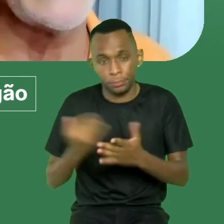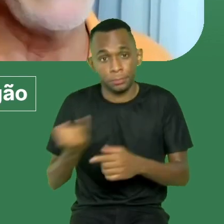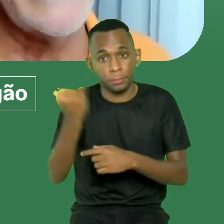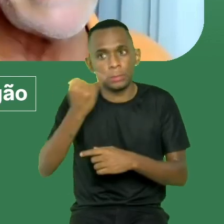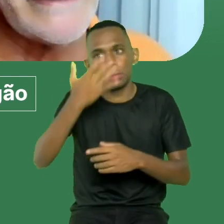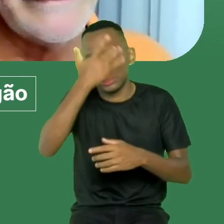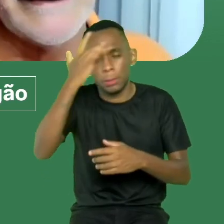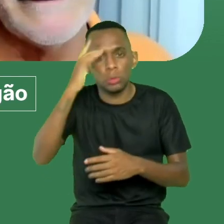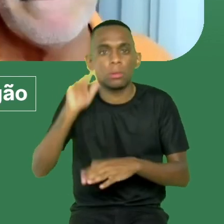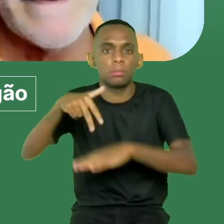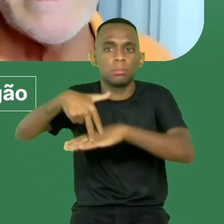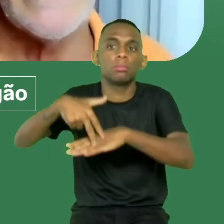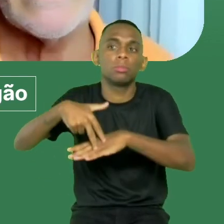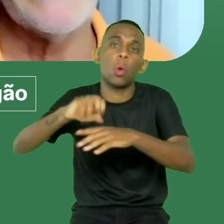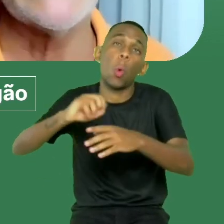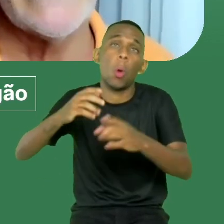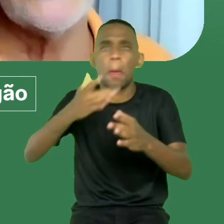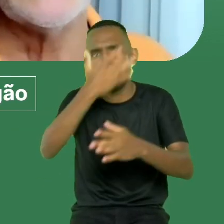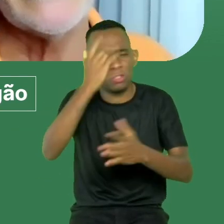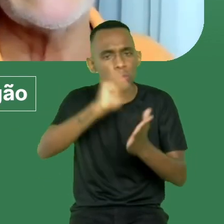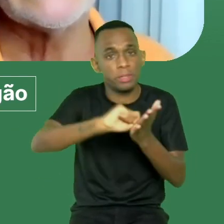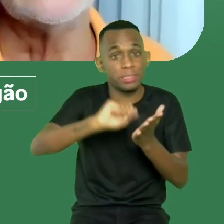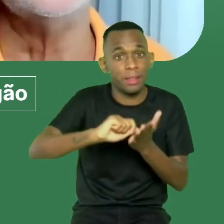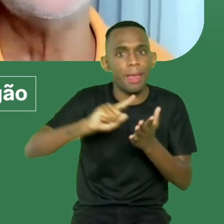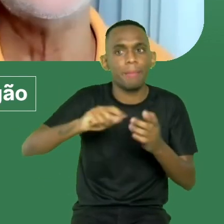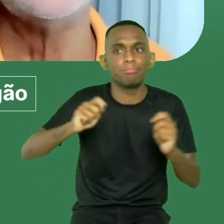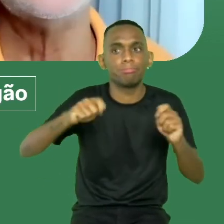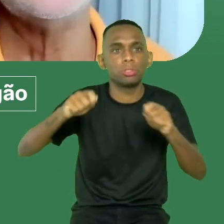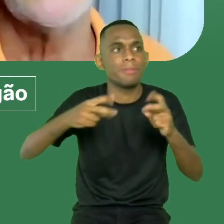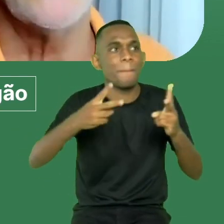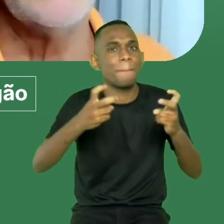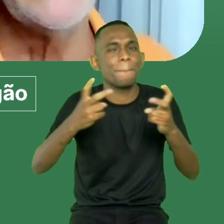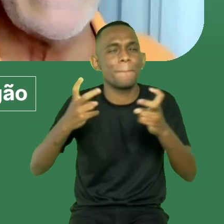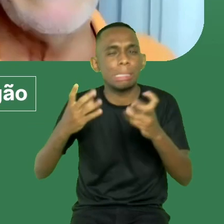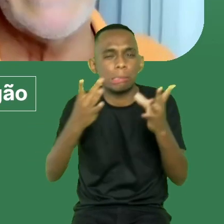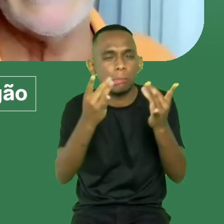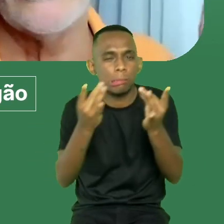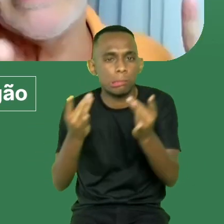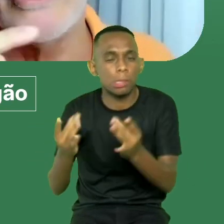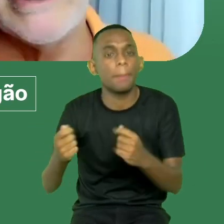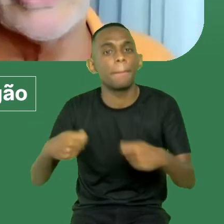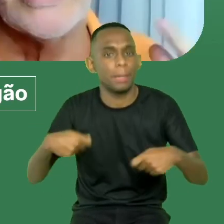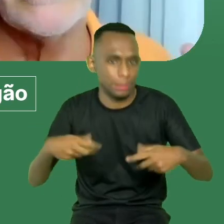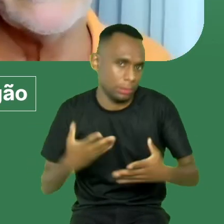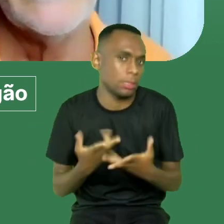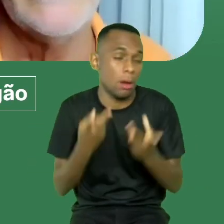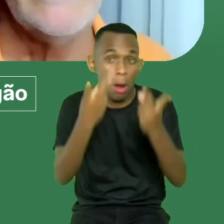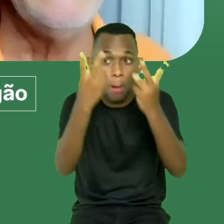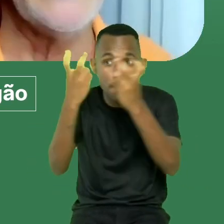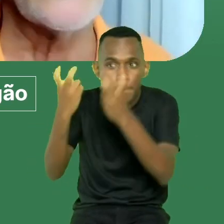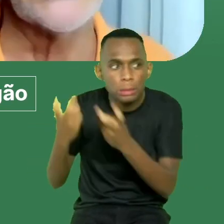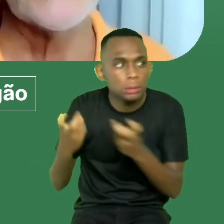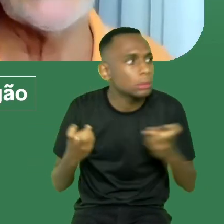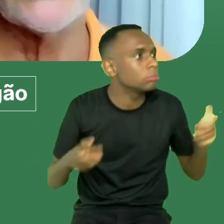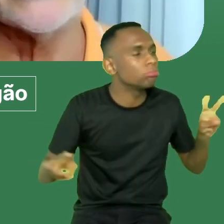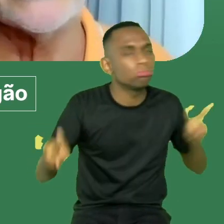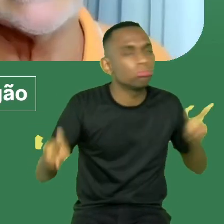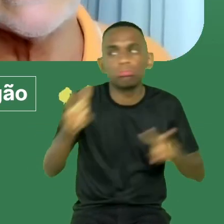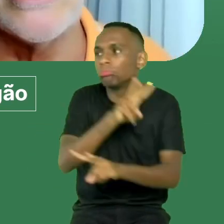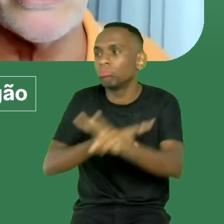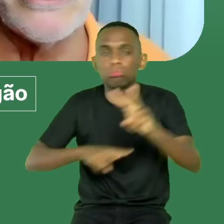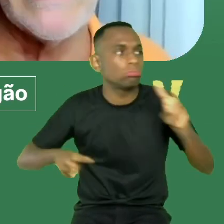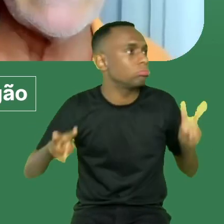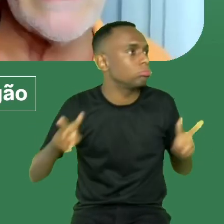como para quem vai escrever, que é a capacidade de observação. É observar, é olhar ao redor, é ver como as